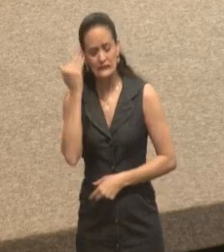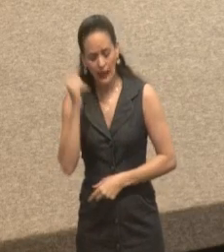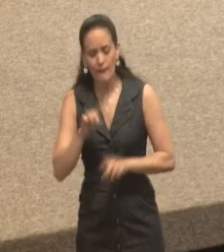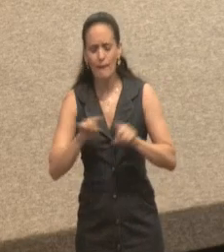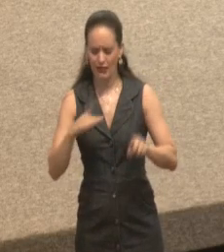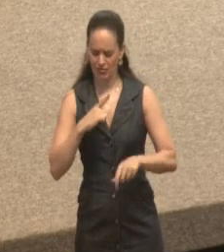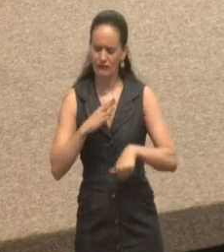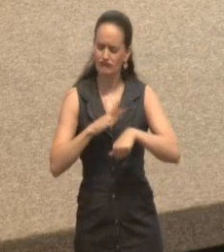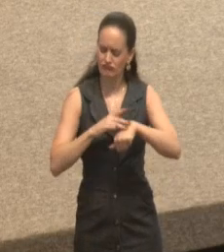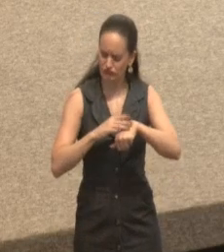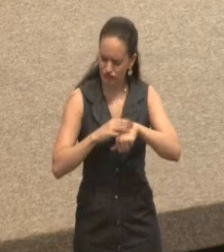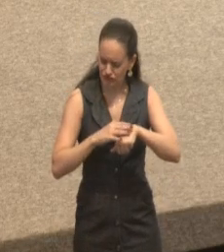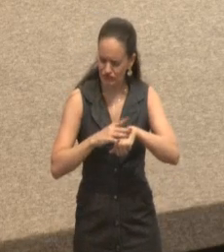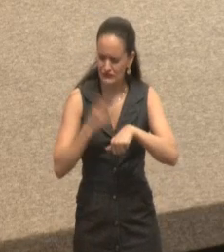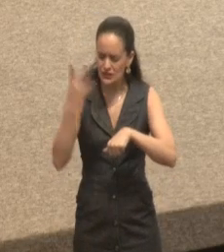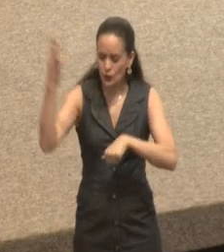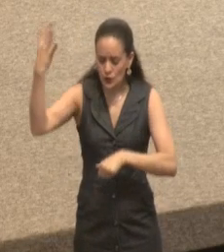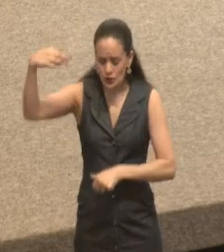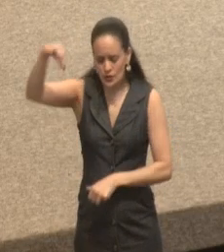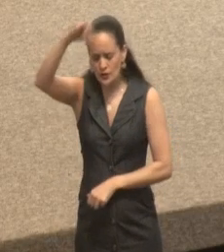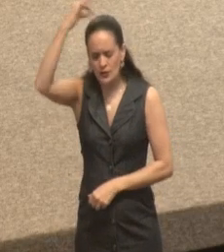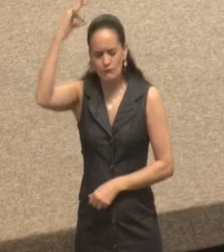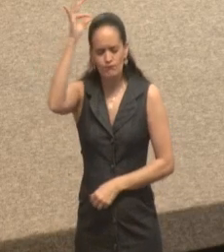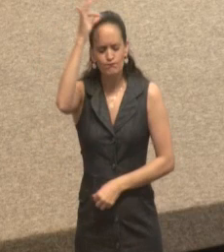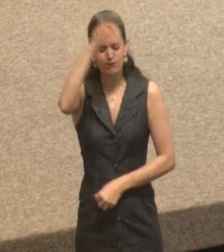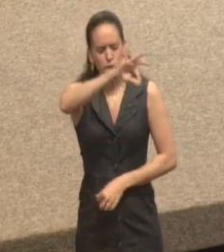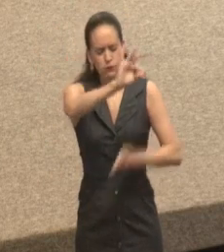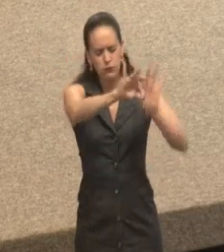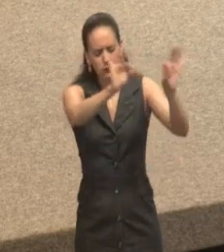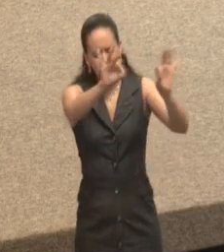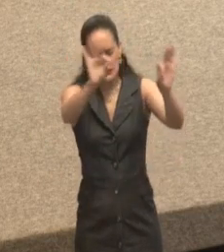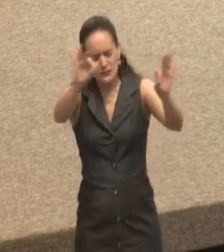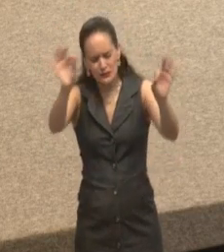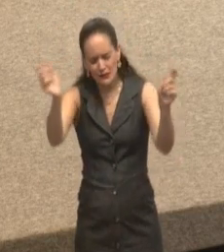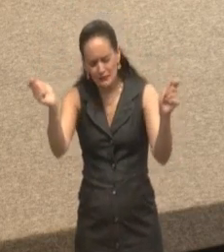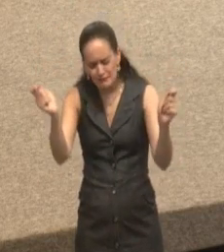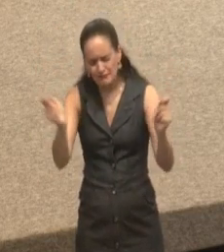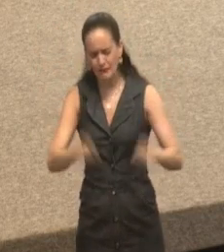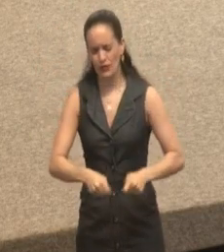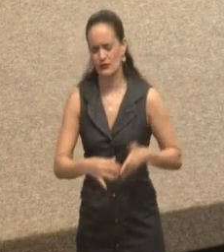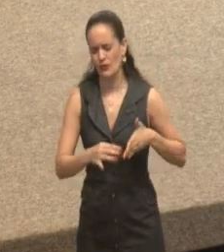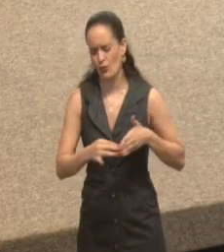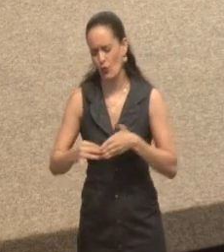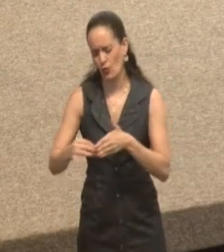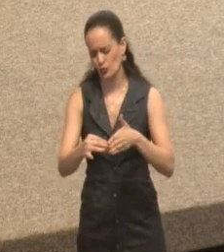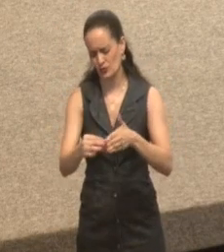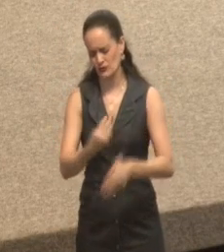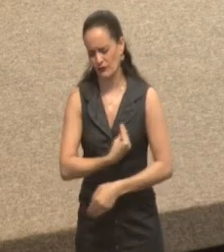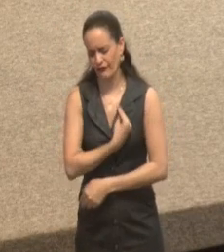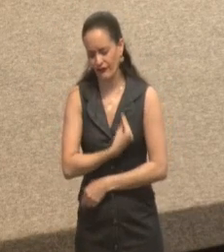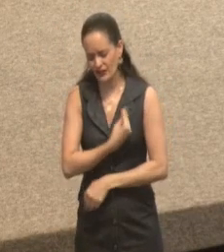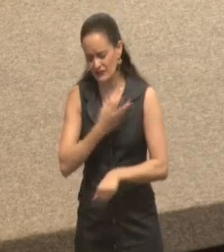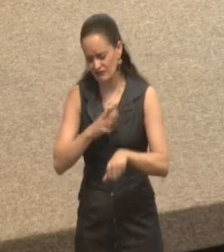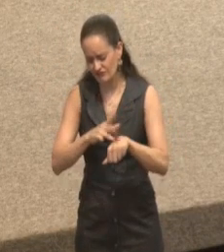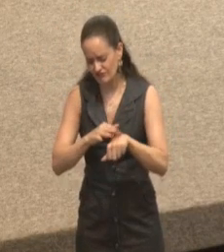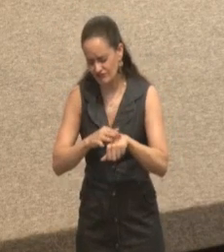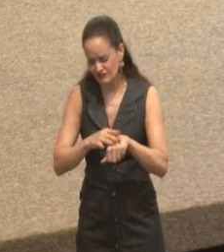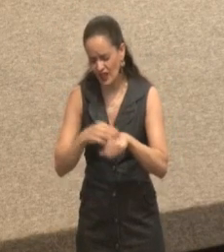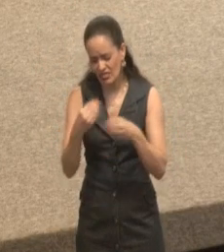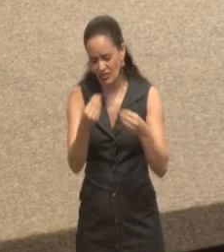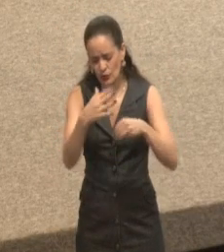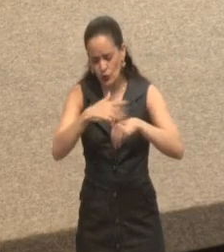doentes estão, que o Teu Espírito Santo, que a Tua presença, Senhor, possa estar conduzindo estas vidas, levando a Tua